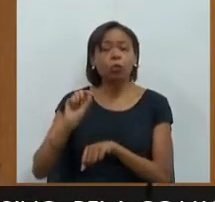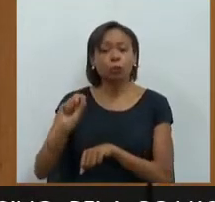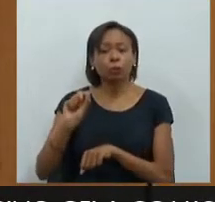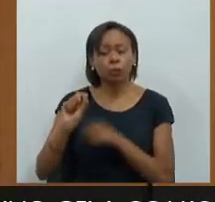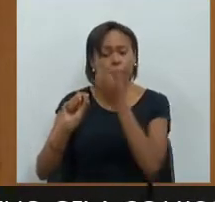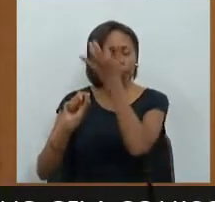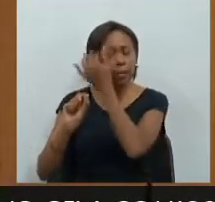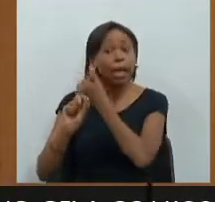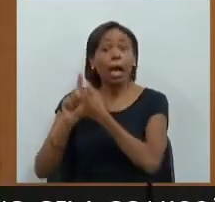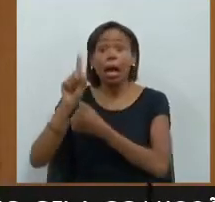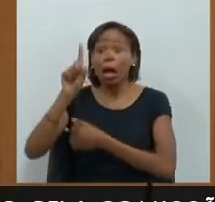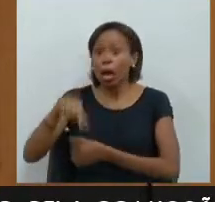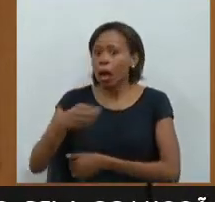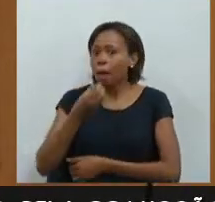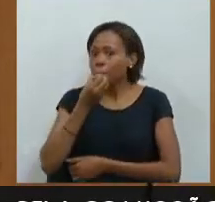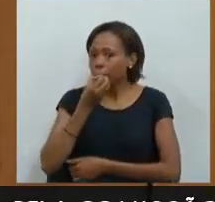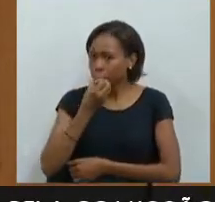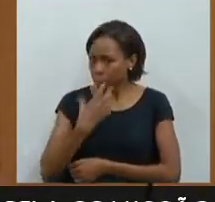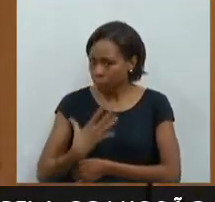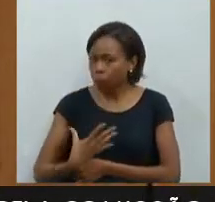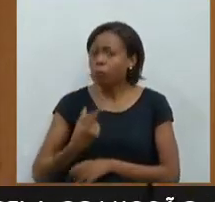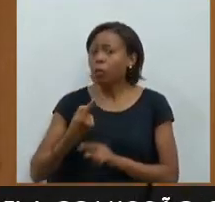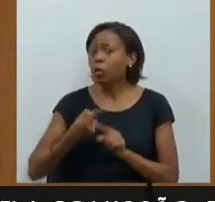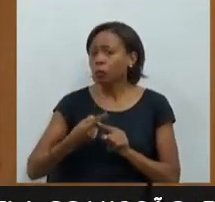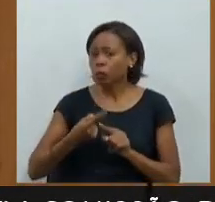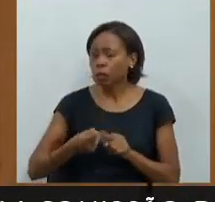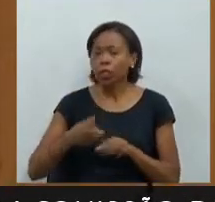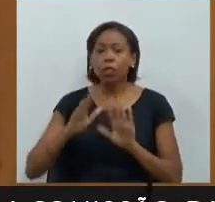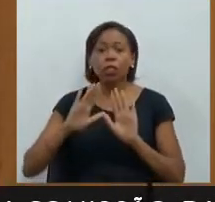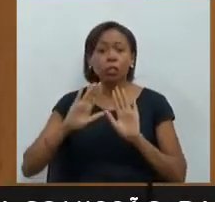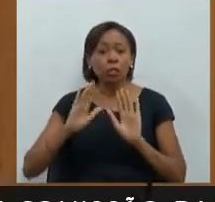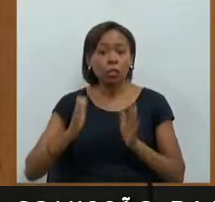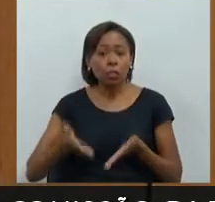ela é muito boa, porque já encaminhamos